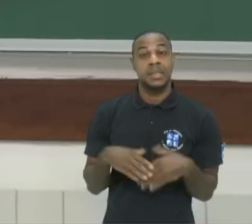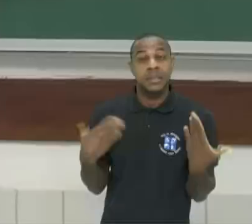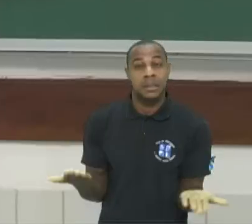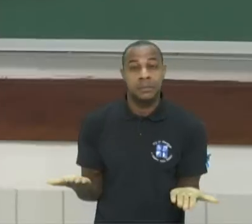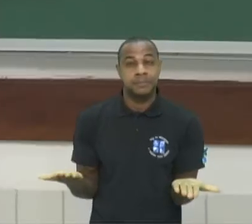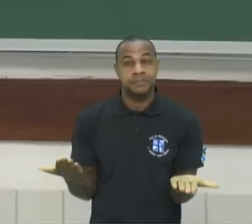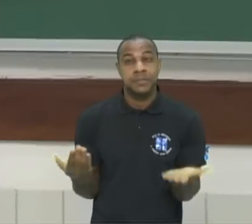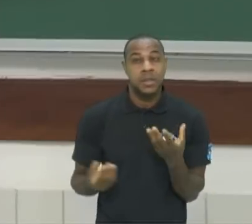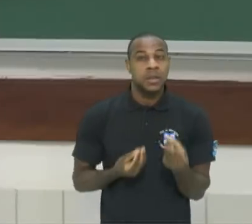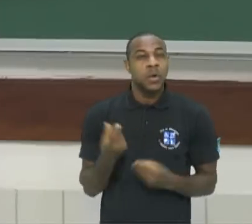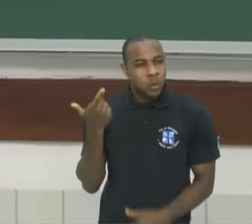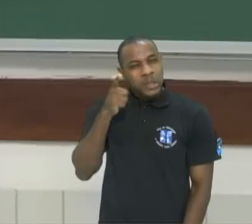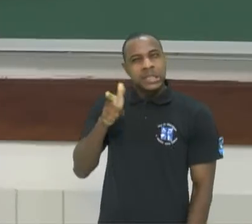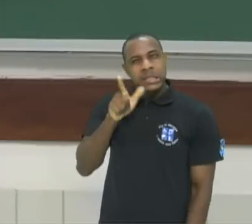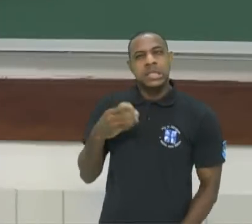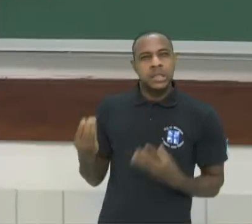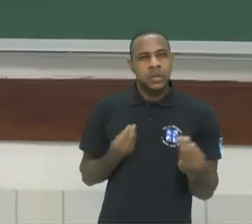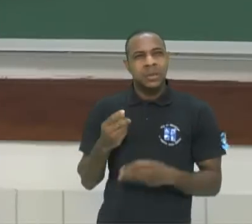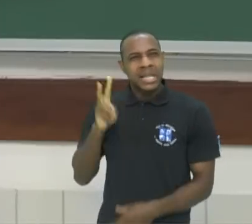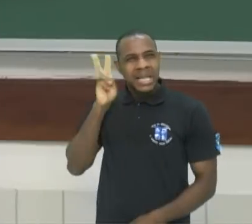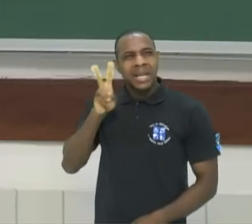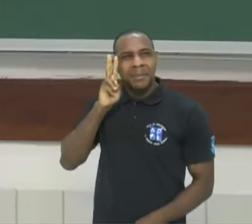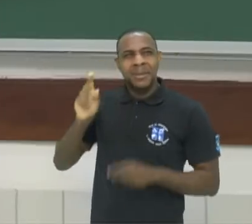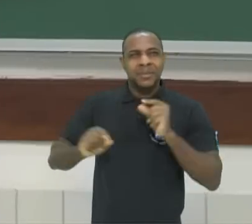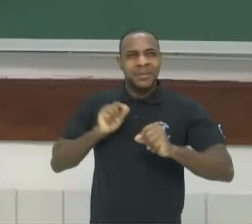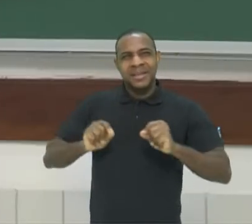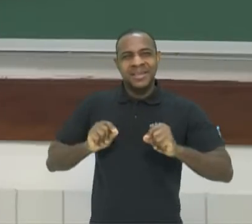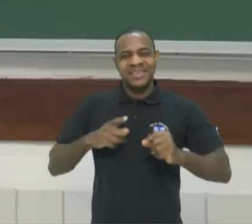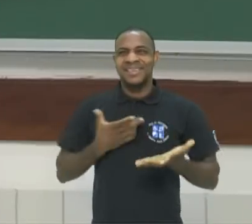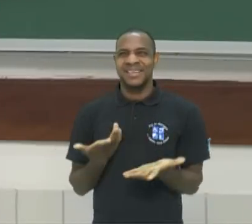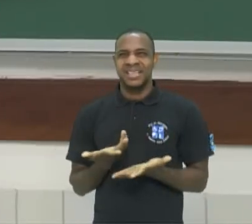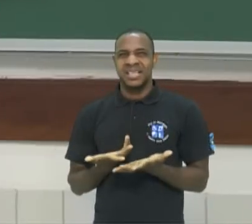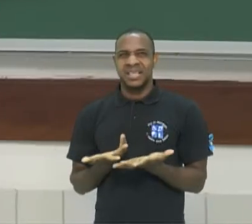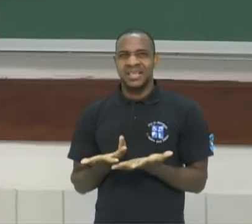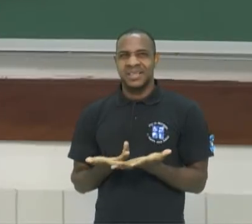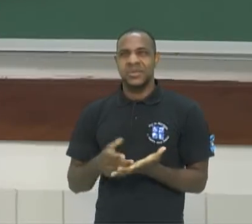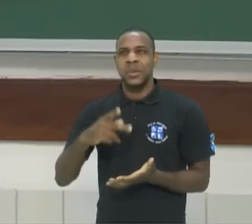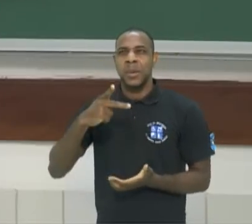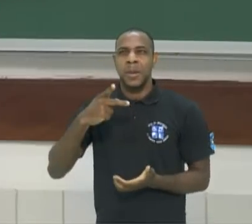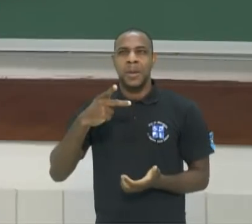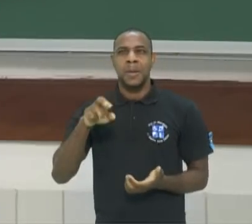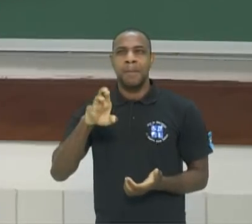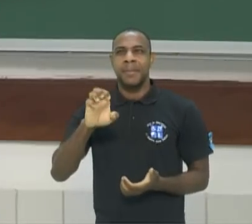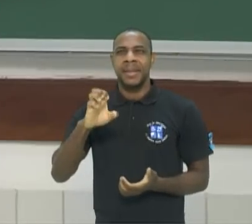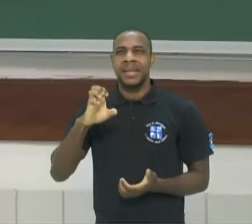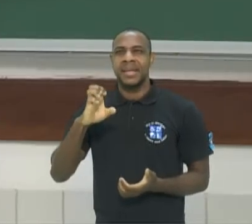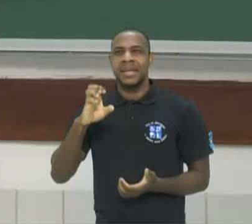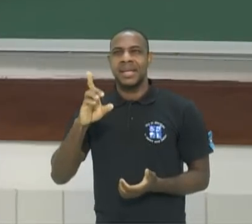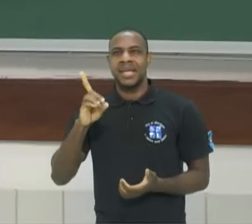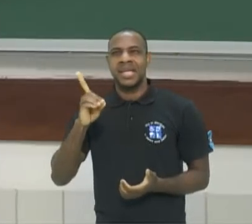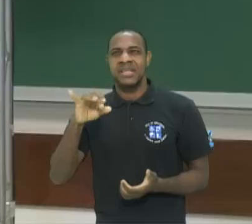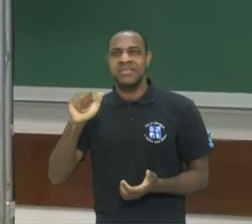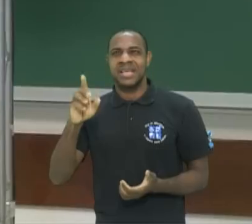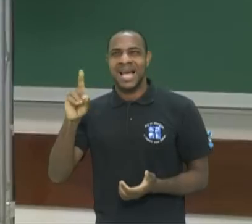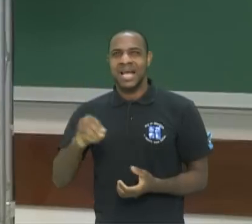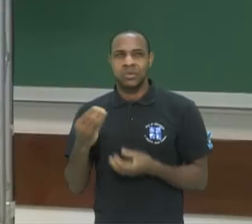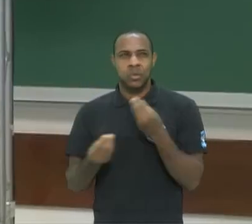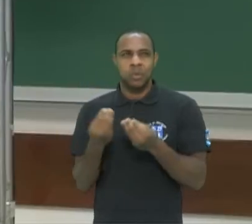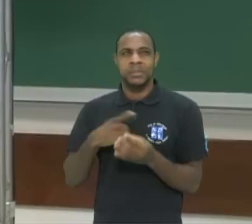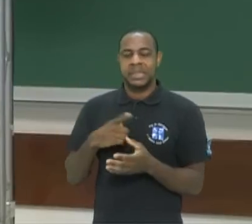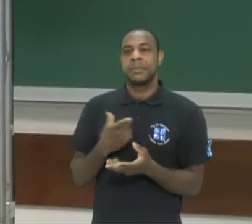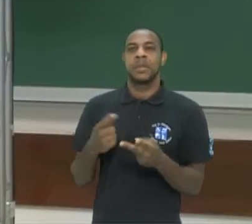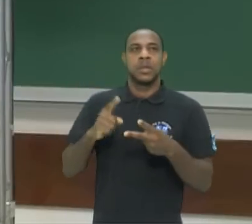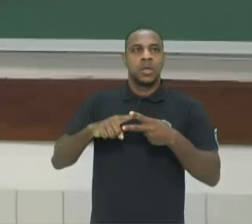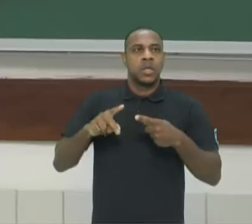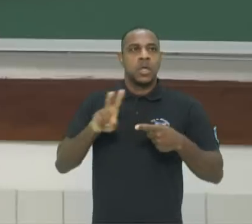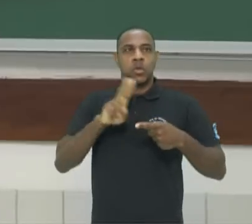Daí, conseguiram lá? Lembraram dos tipos de predicado? Então, vamos lá, pessoal. Então, nós temos o nominal.